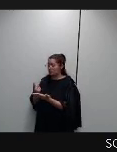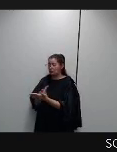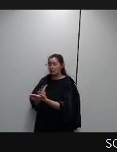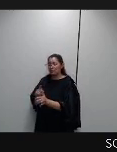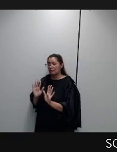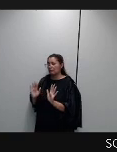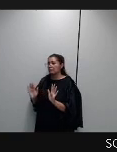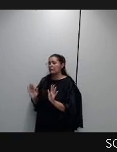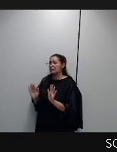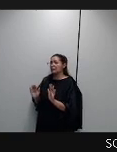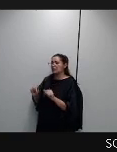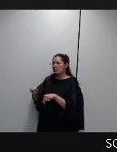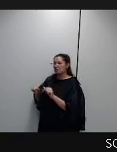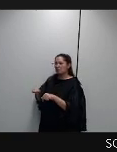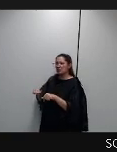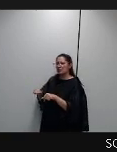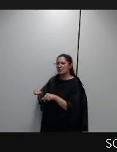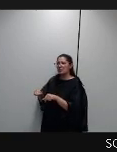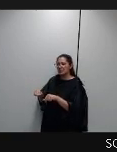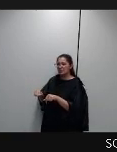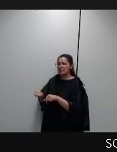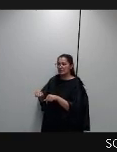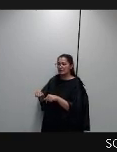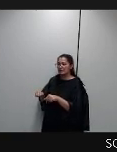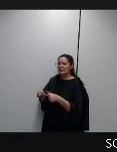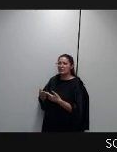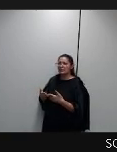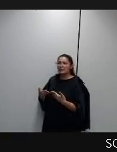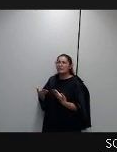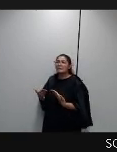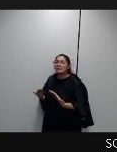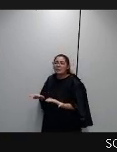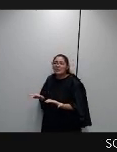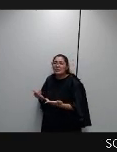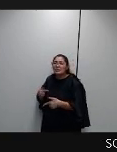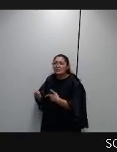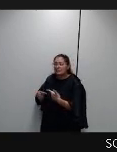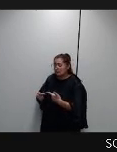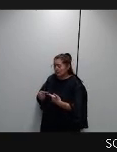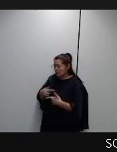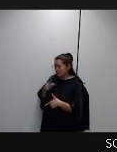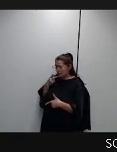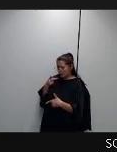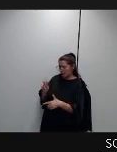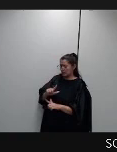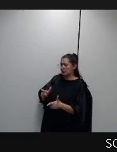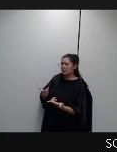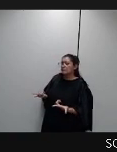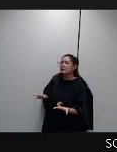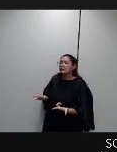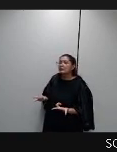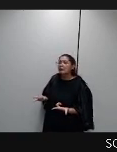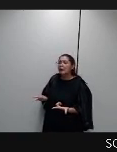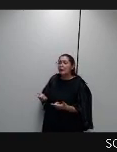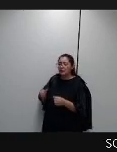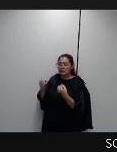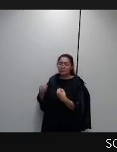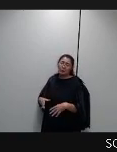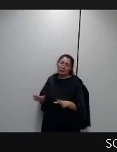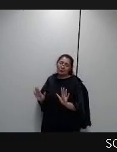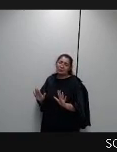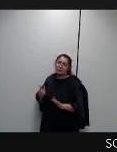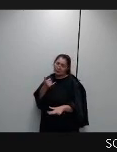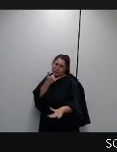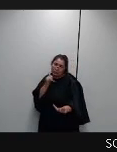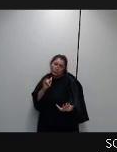que eu fosse daqui da região eu diria que houve que não houve a rotações desculpa